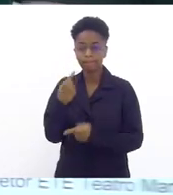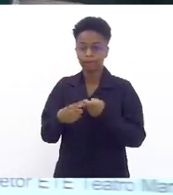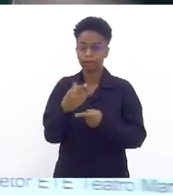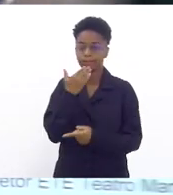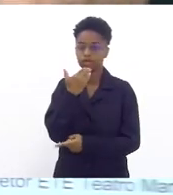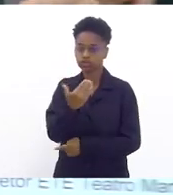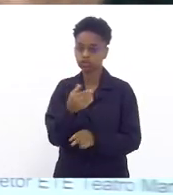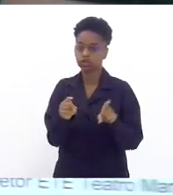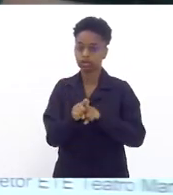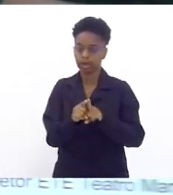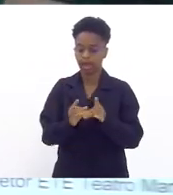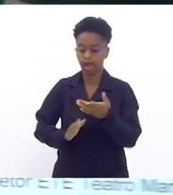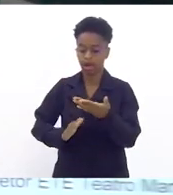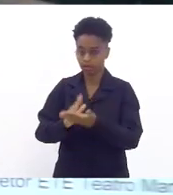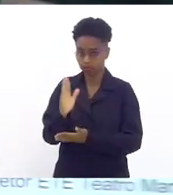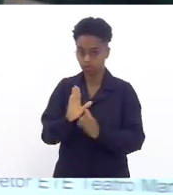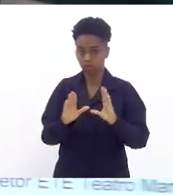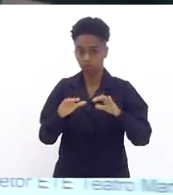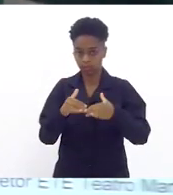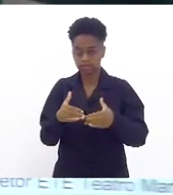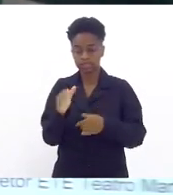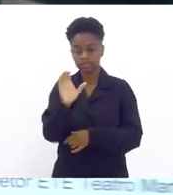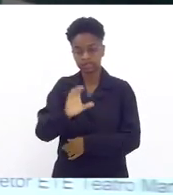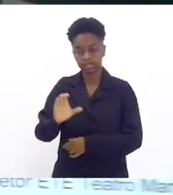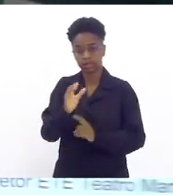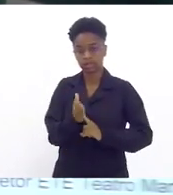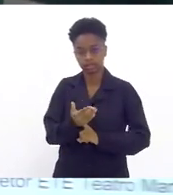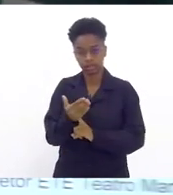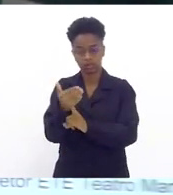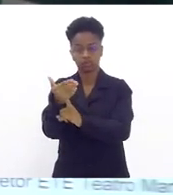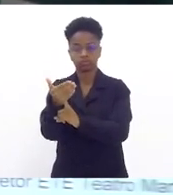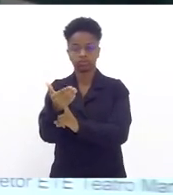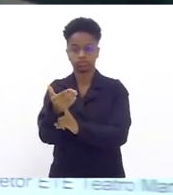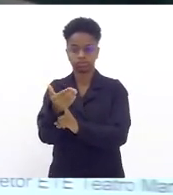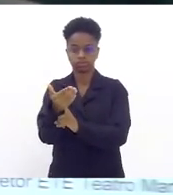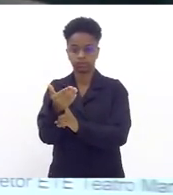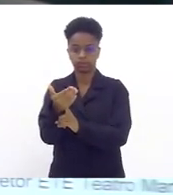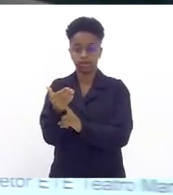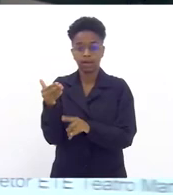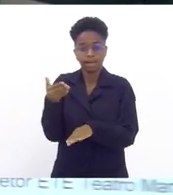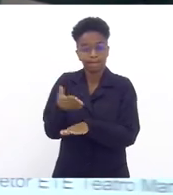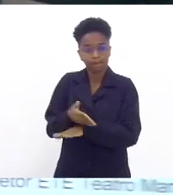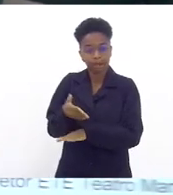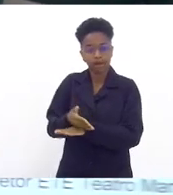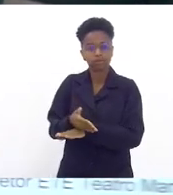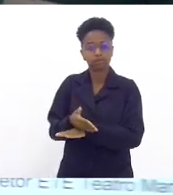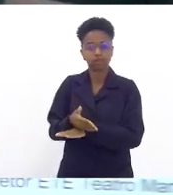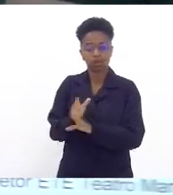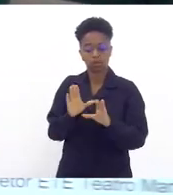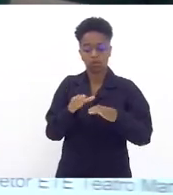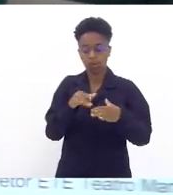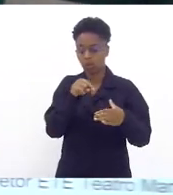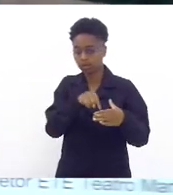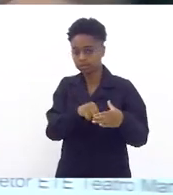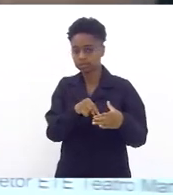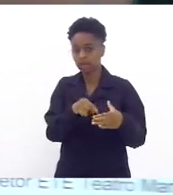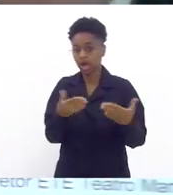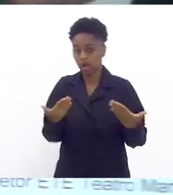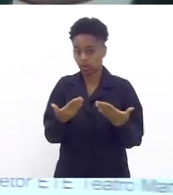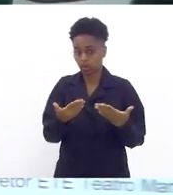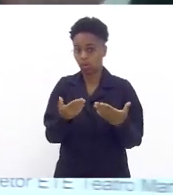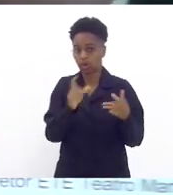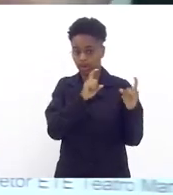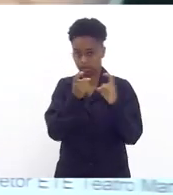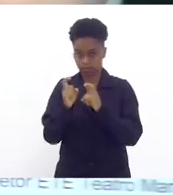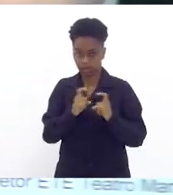e aprovou na comissão de ciência e tecnologia participação dessa comissão Na audiência pública